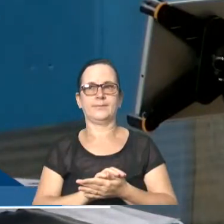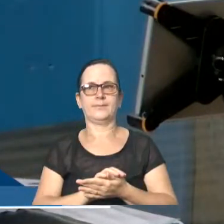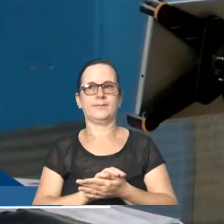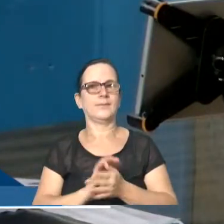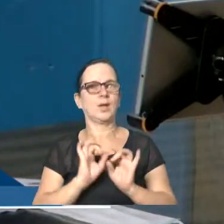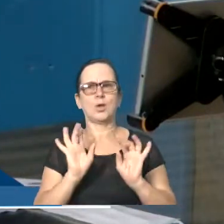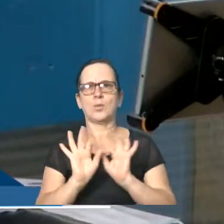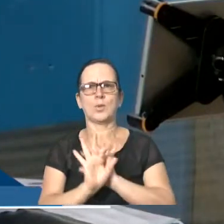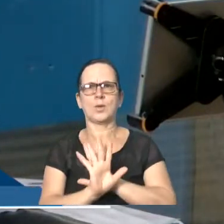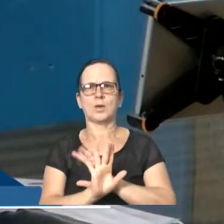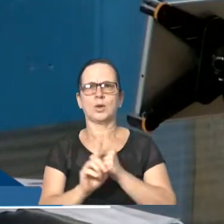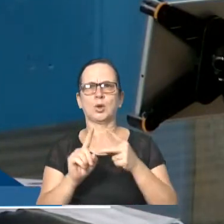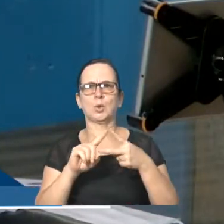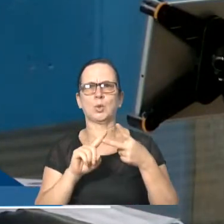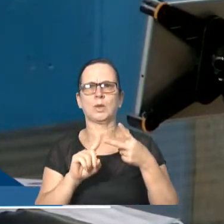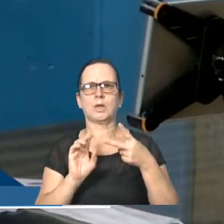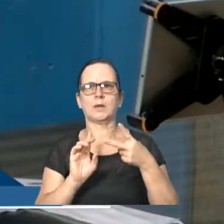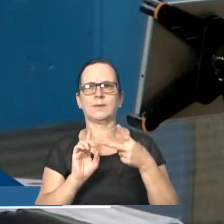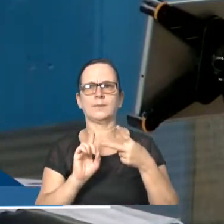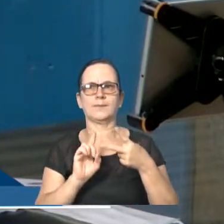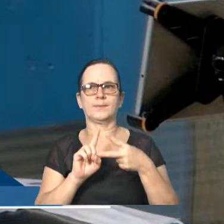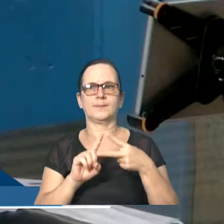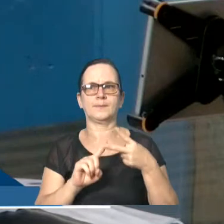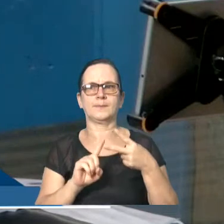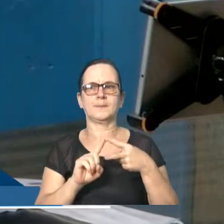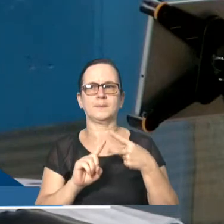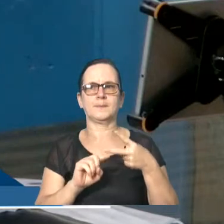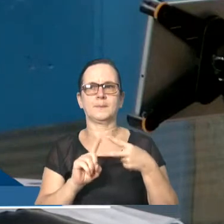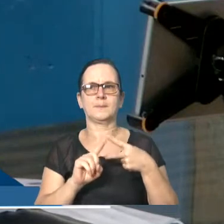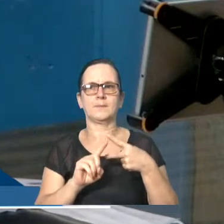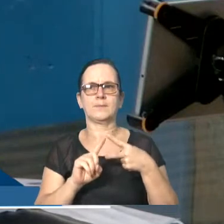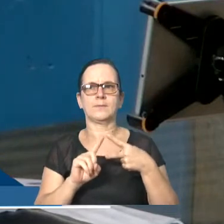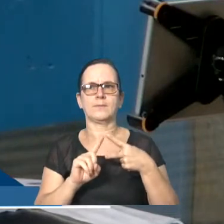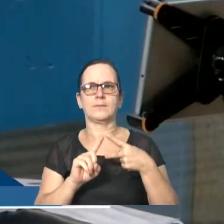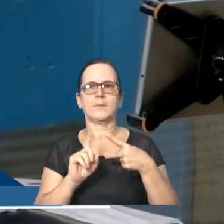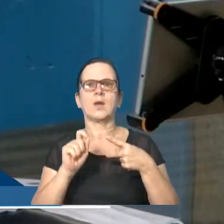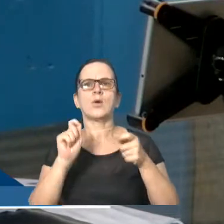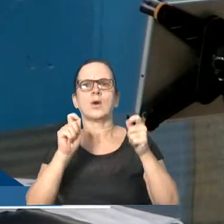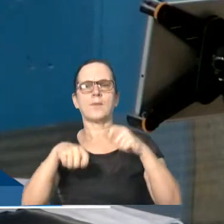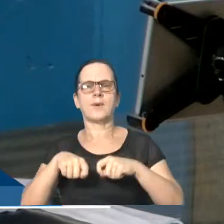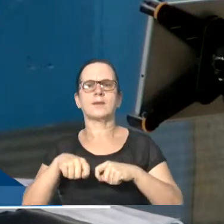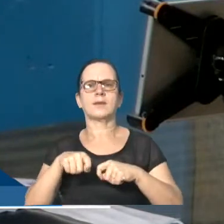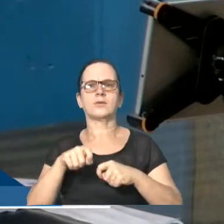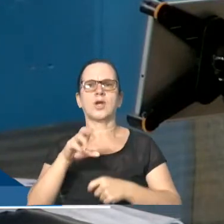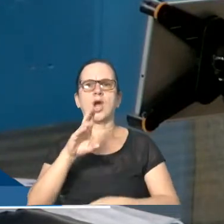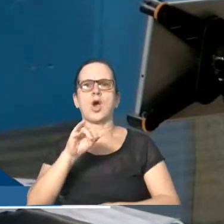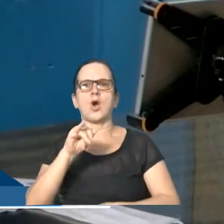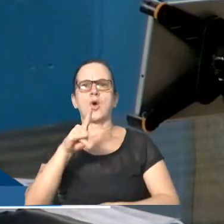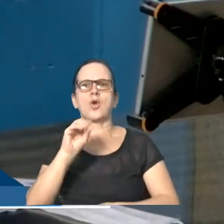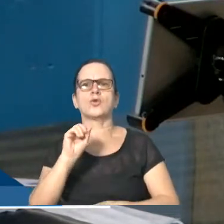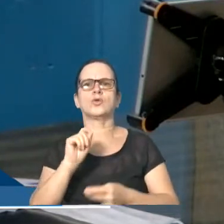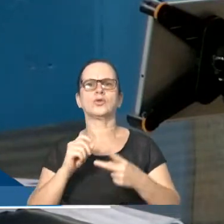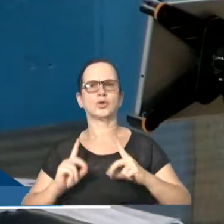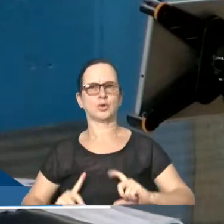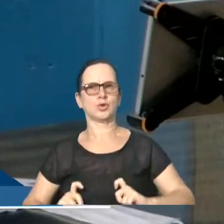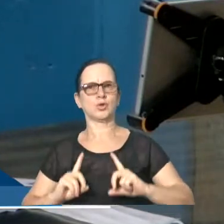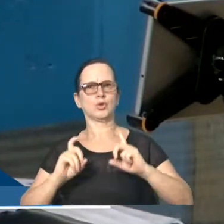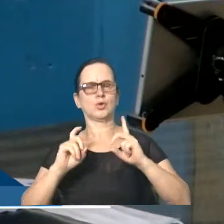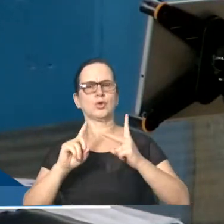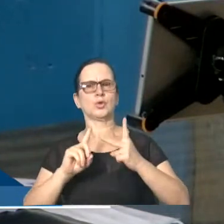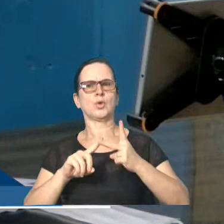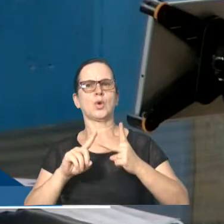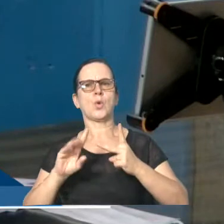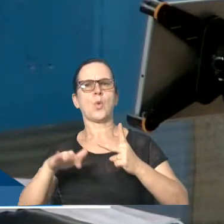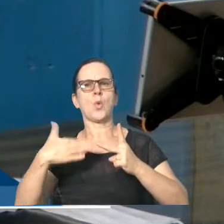Só para concluir, só falta duas, senhor presidente. Só duas. Qual a capacidade de atendimento do centro de oncologia? Quantos já foram realizados e quanto a PMC já